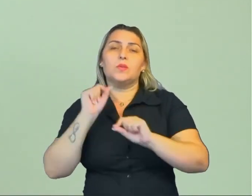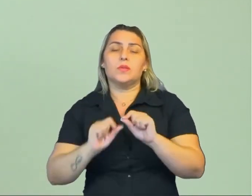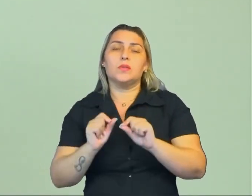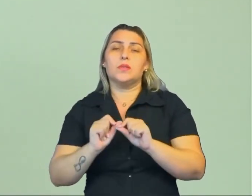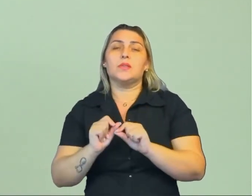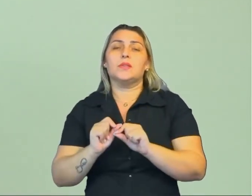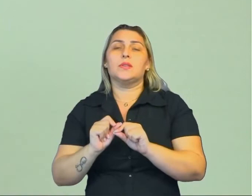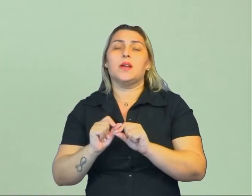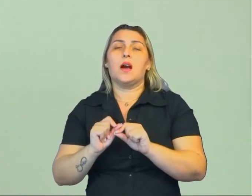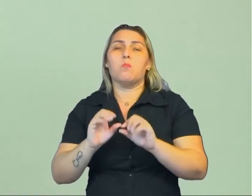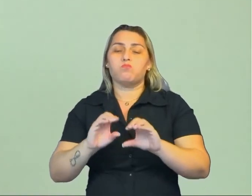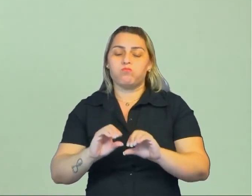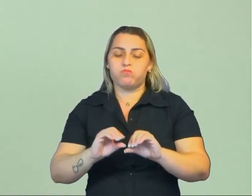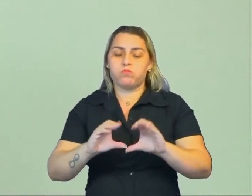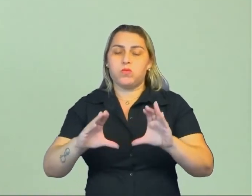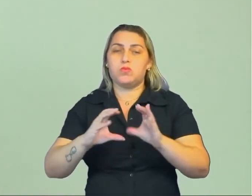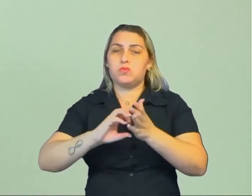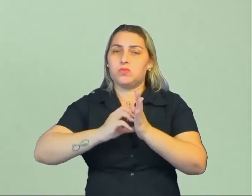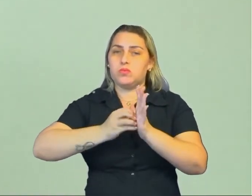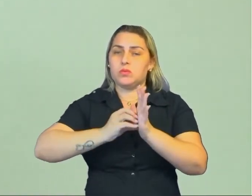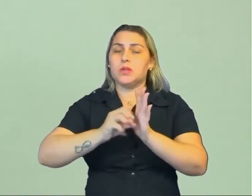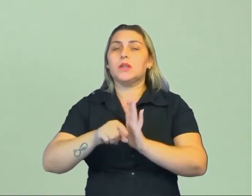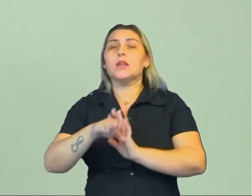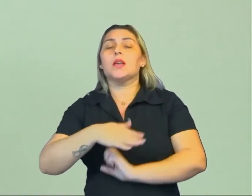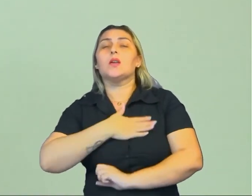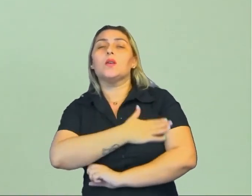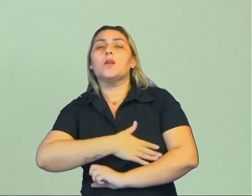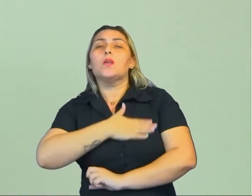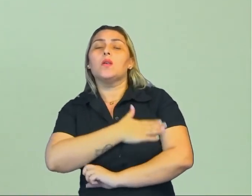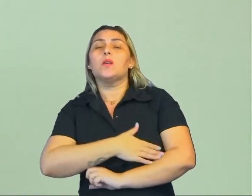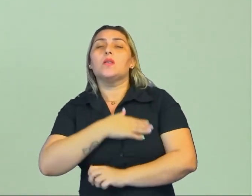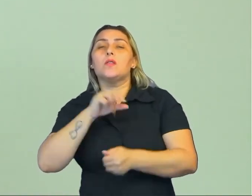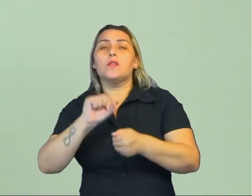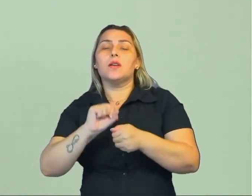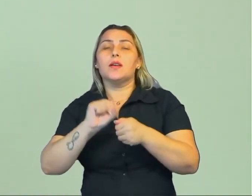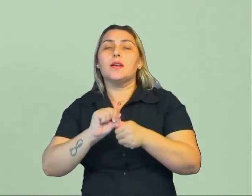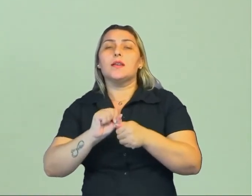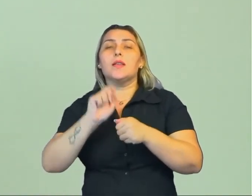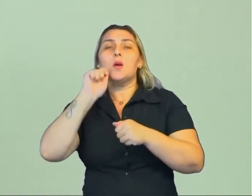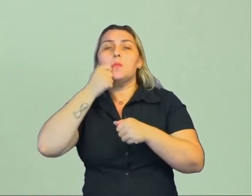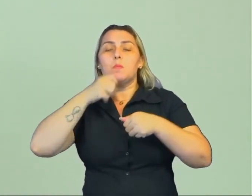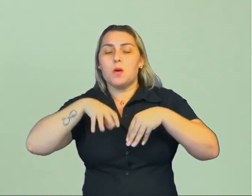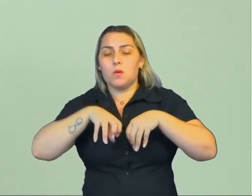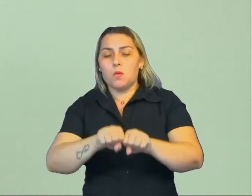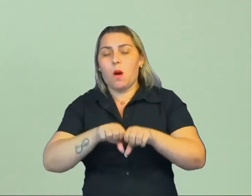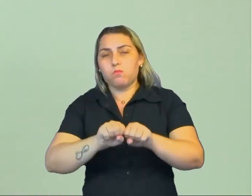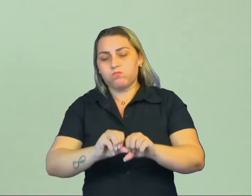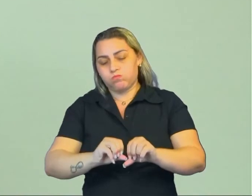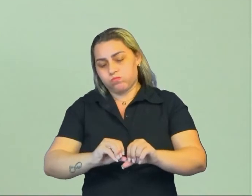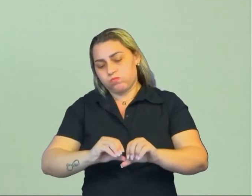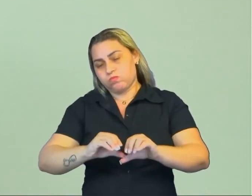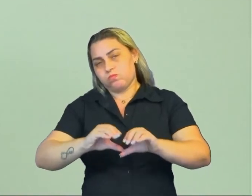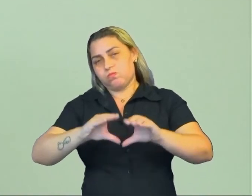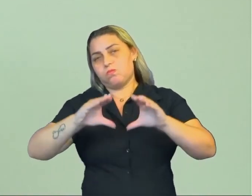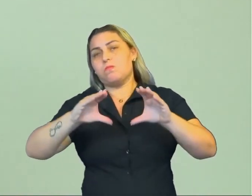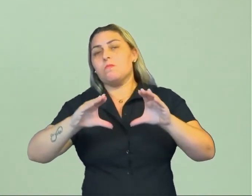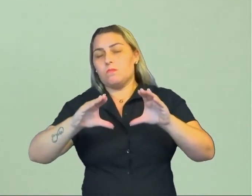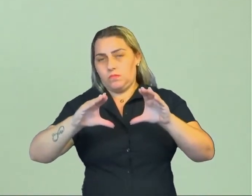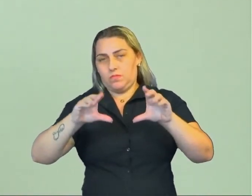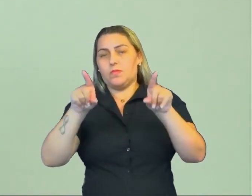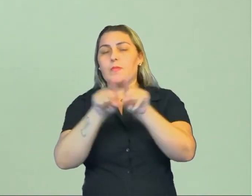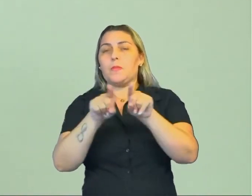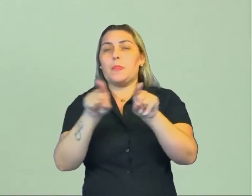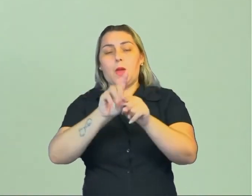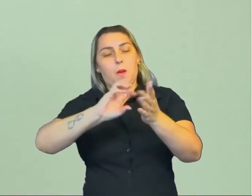da fermentação da bactéria. Quem aqui gosta de fazer o seu pão caseiro, aquele fermento biológico, é